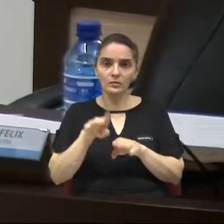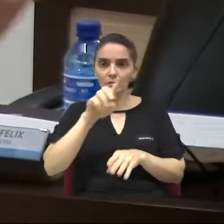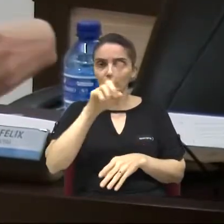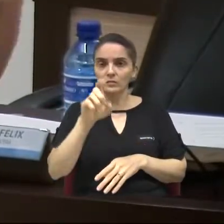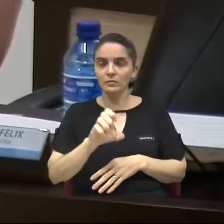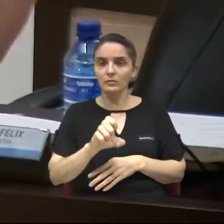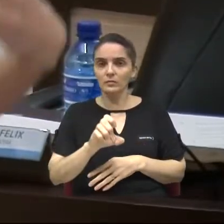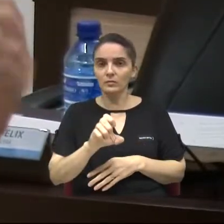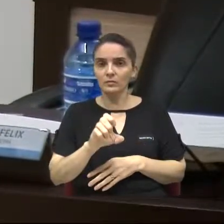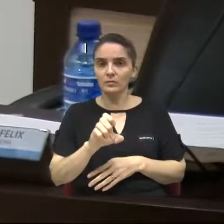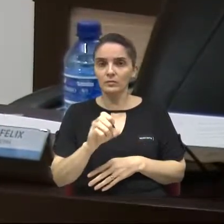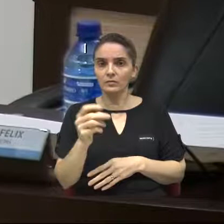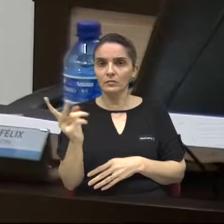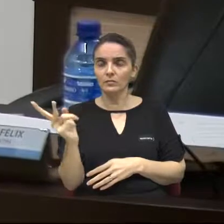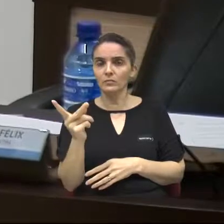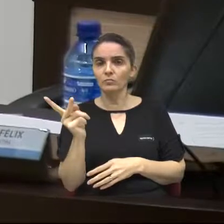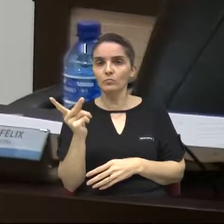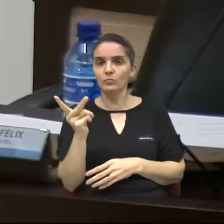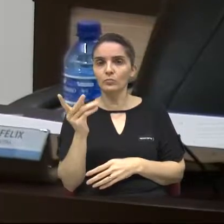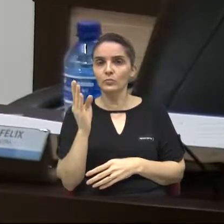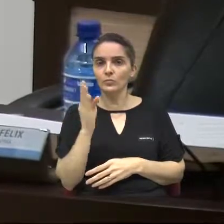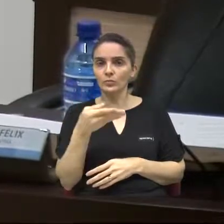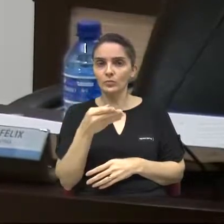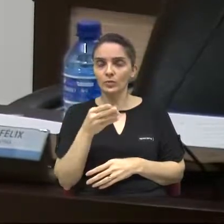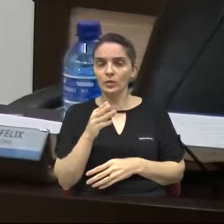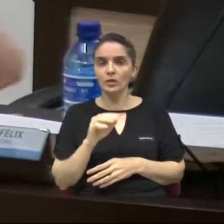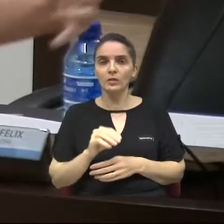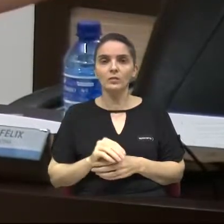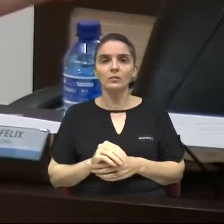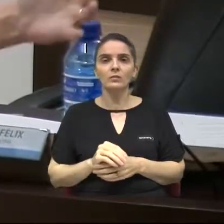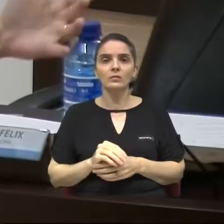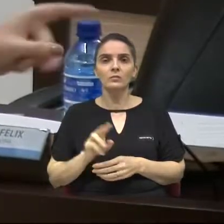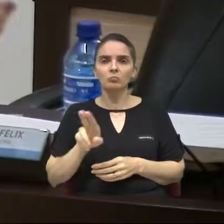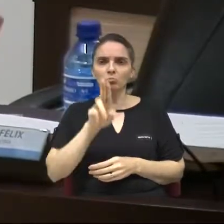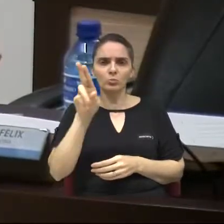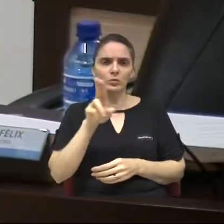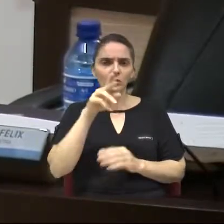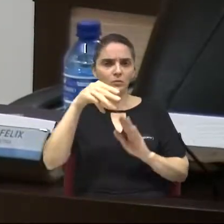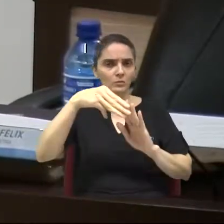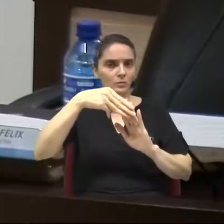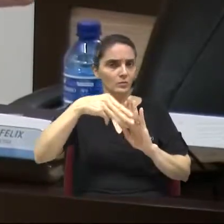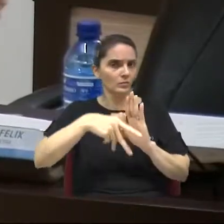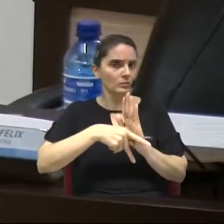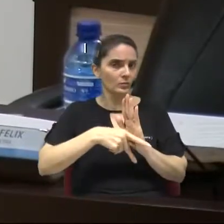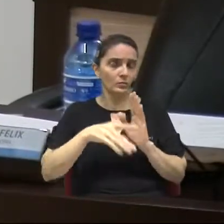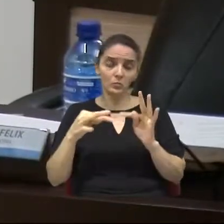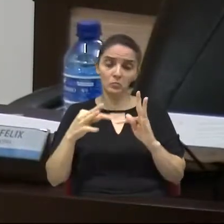Bernardo, que ambos já se fizeram a utilização do Ministério Público. E todos nós podemos e